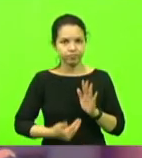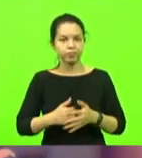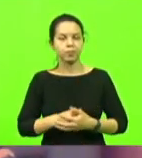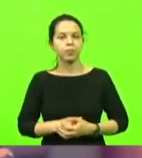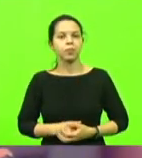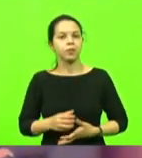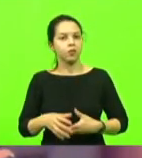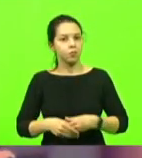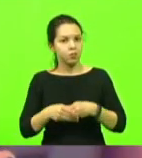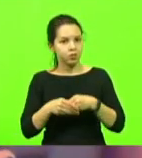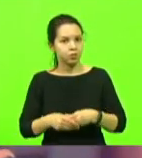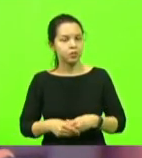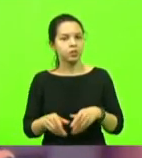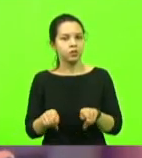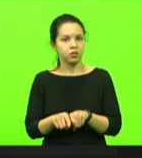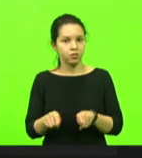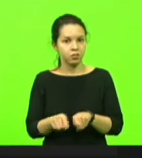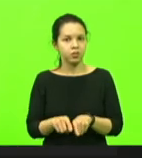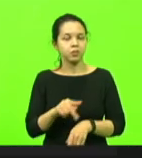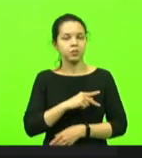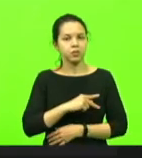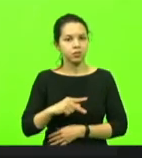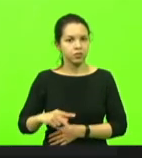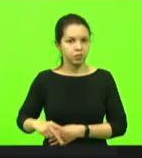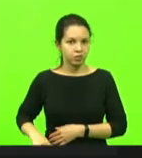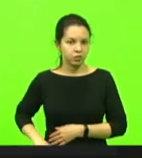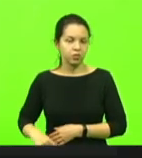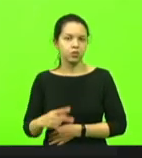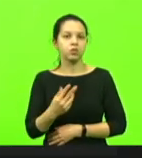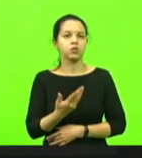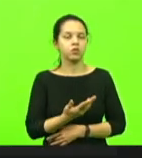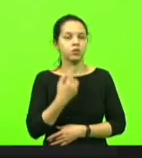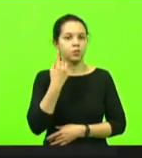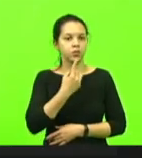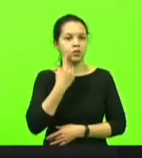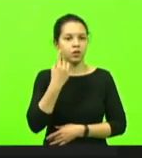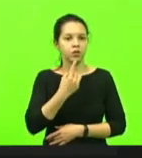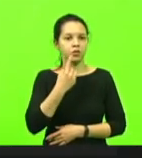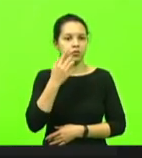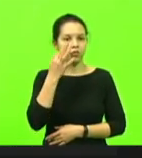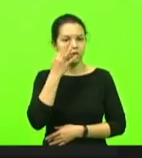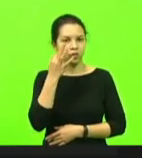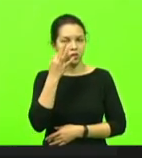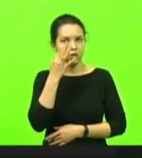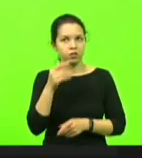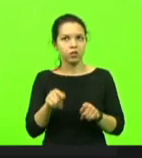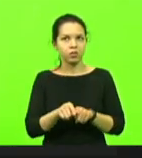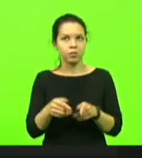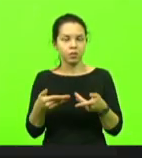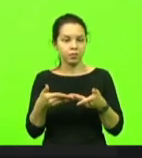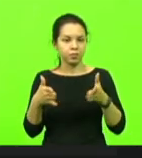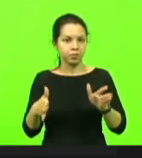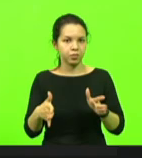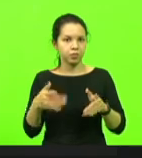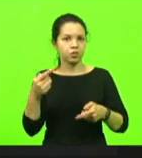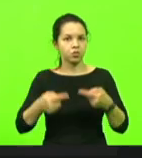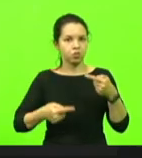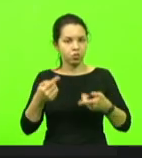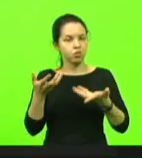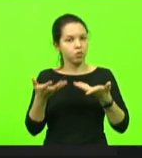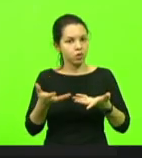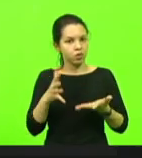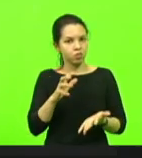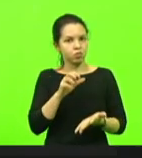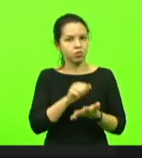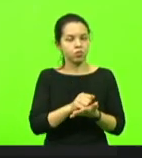cumprimentar a presença do deputado Fernando Krelin. Eu vou abrir para discussão, já quero de antemão me inscrever e